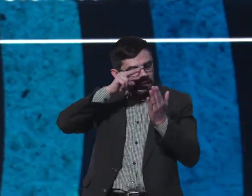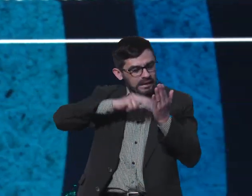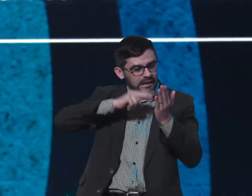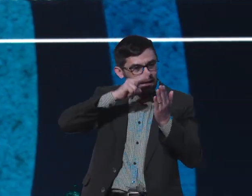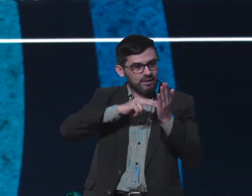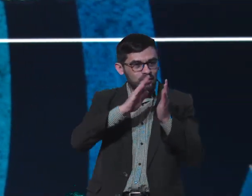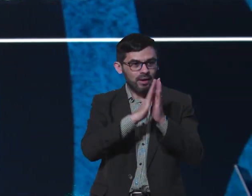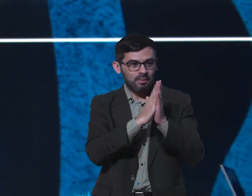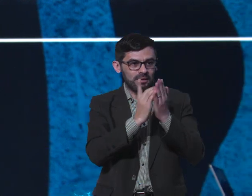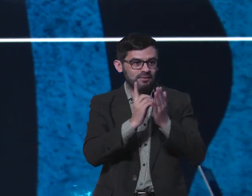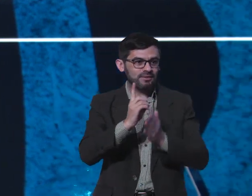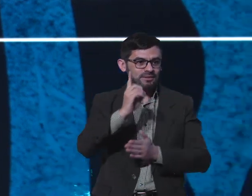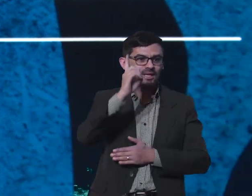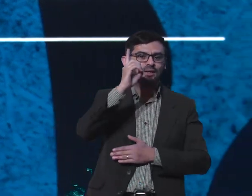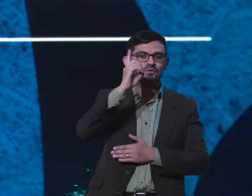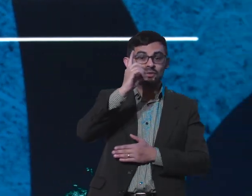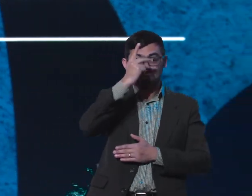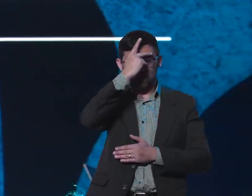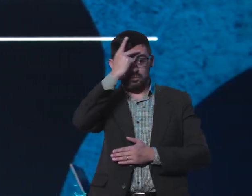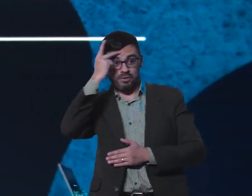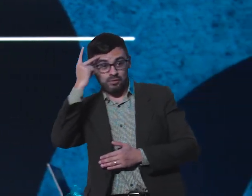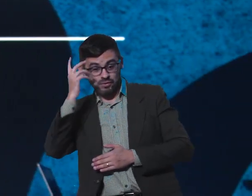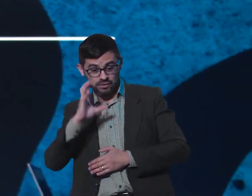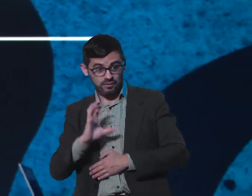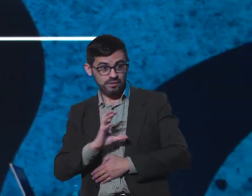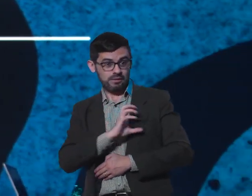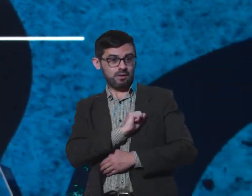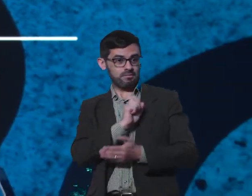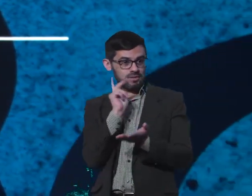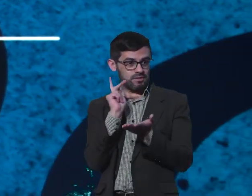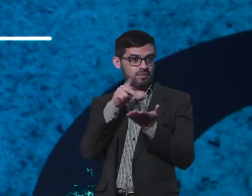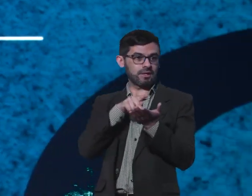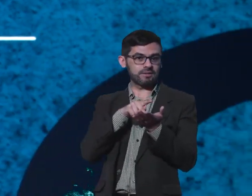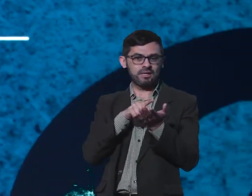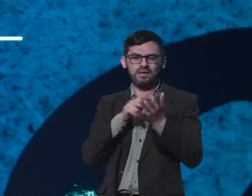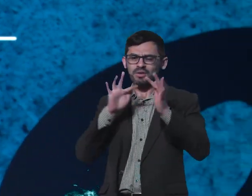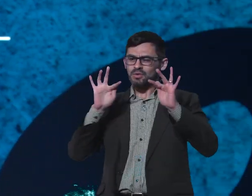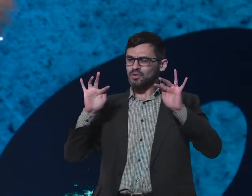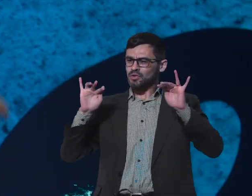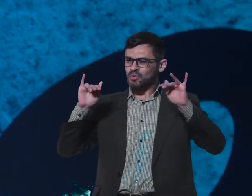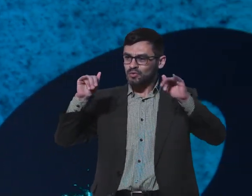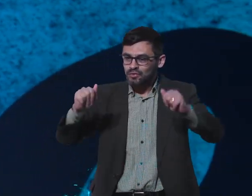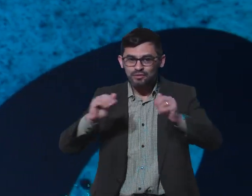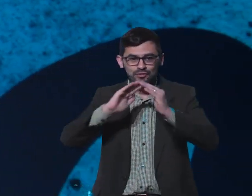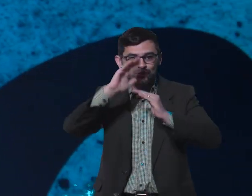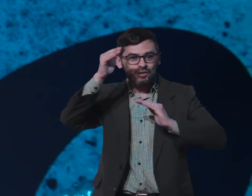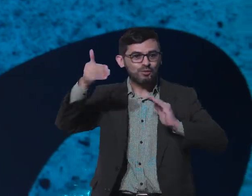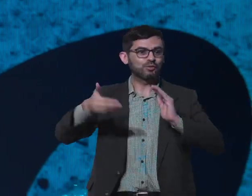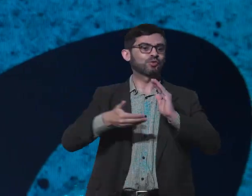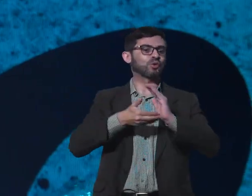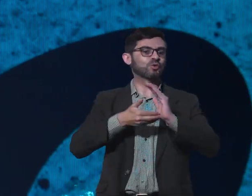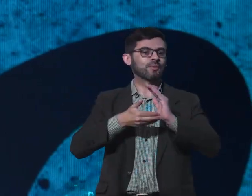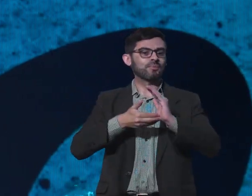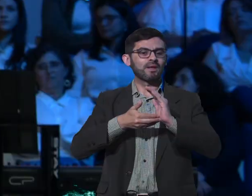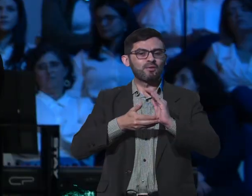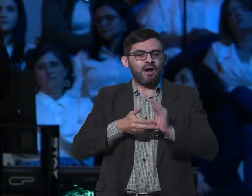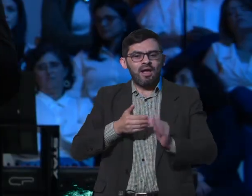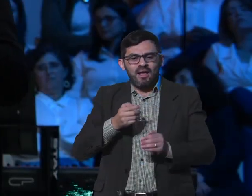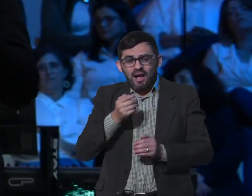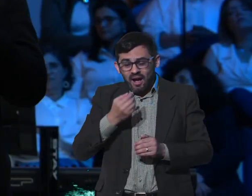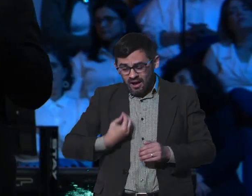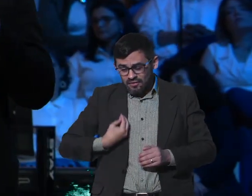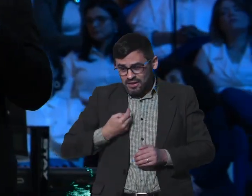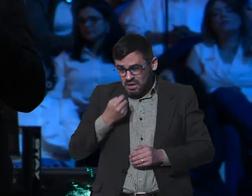textos bíblicos com as pessoas que você ama? No final de todas as coisas, quando a sua vida chegar ao